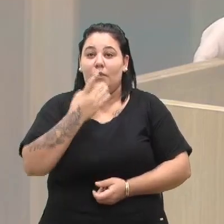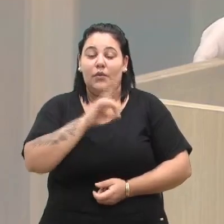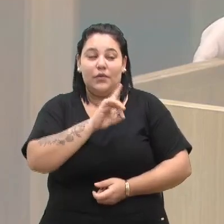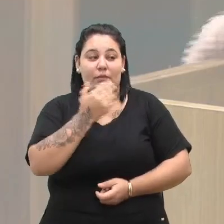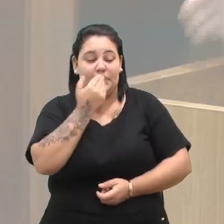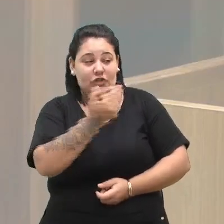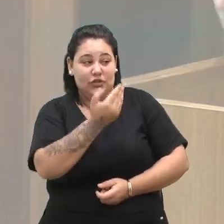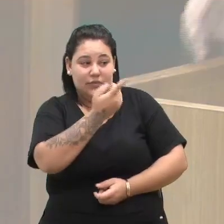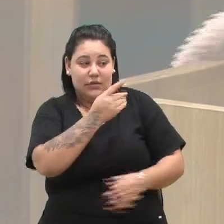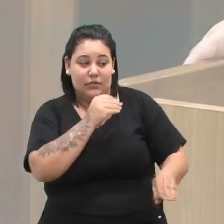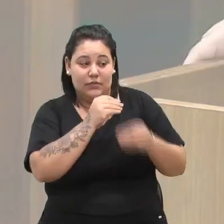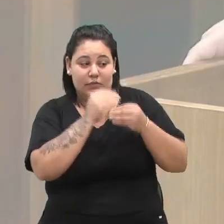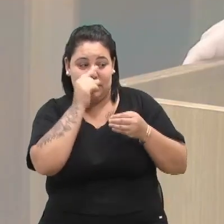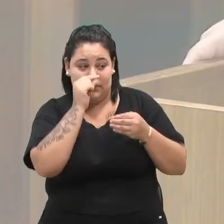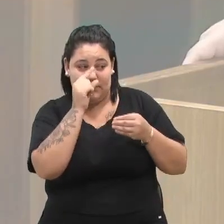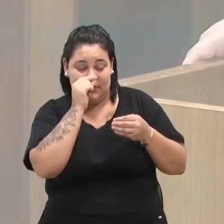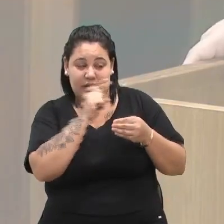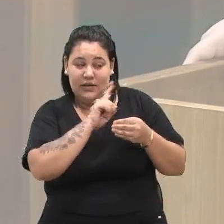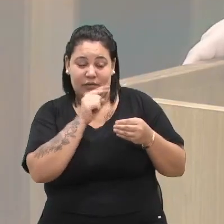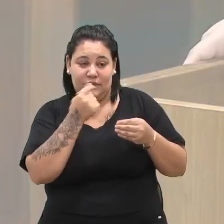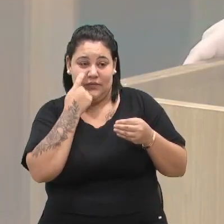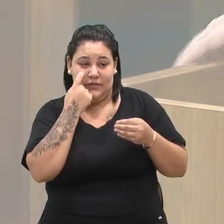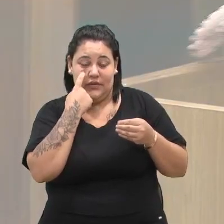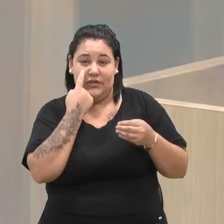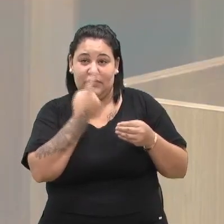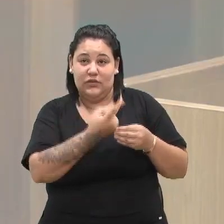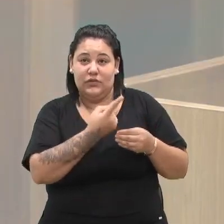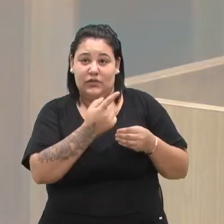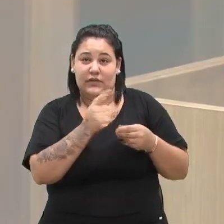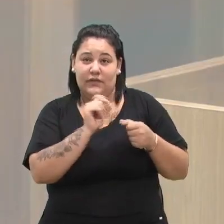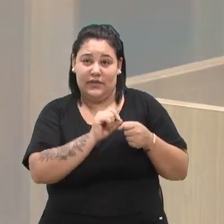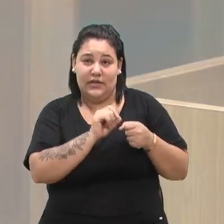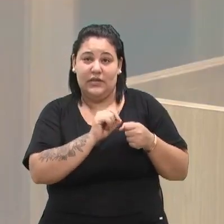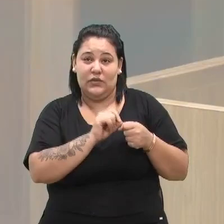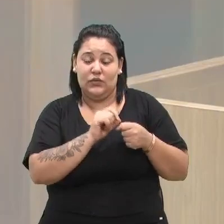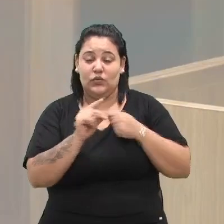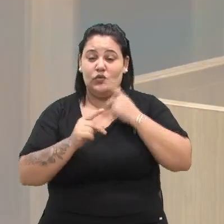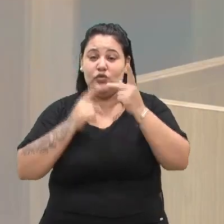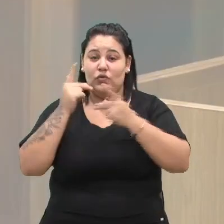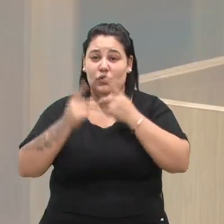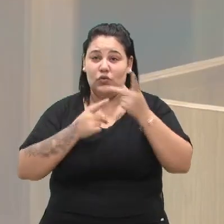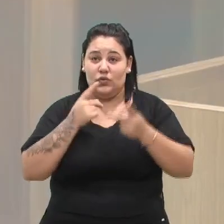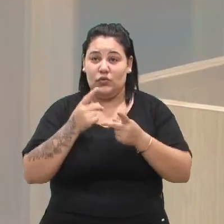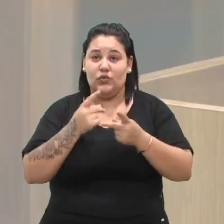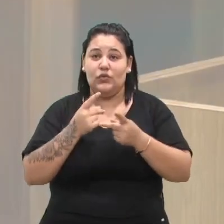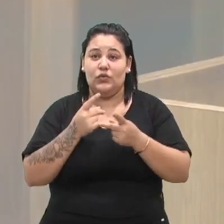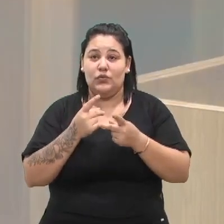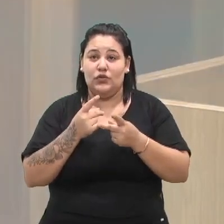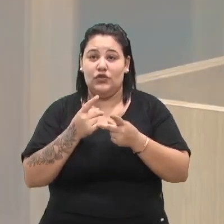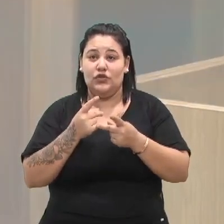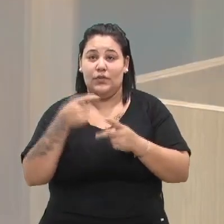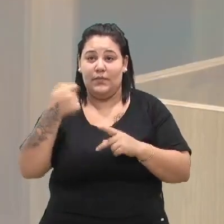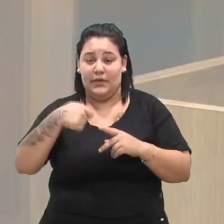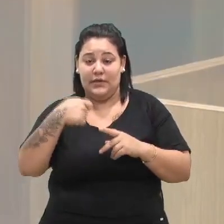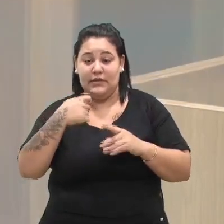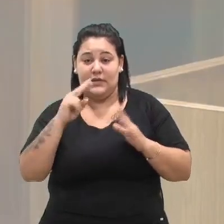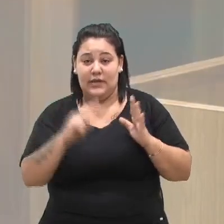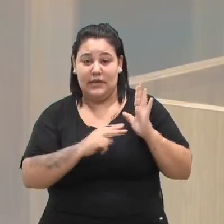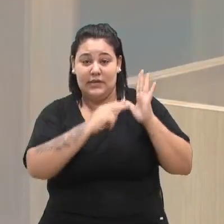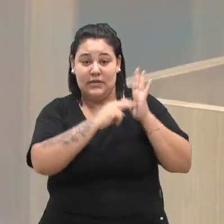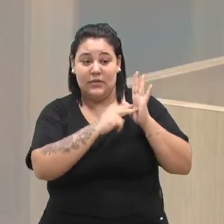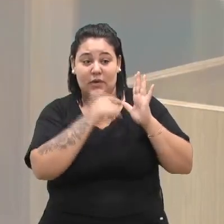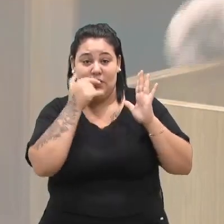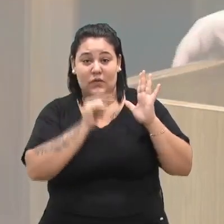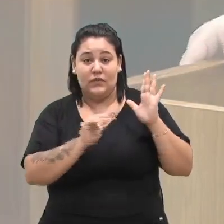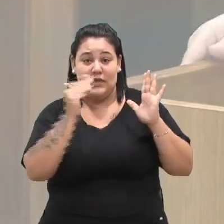vereador Fantinel, porque eu vi que o senhor estava fazendo um discurso até que a gente tem que prestar atenção para poder entender